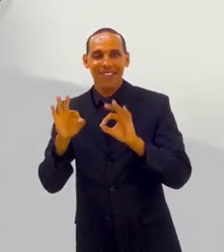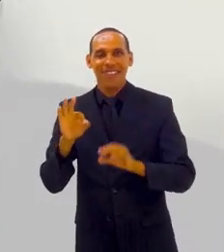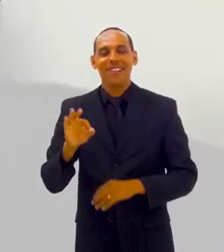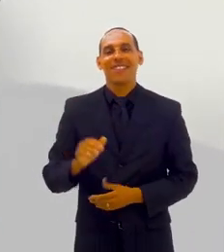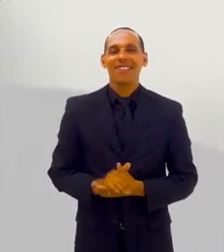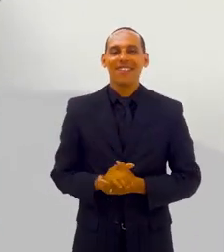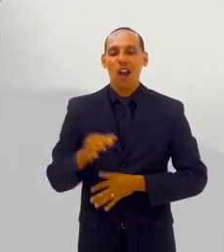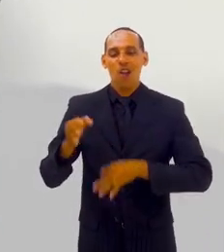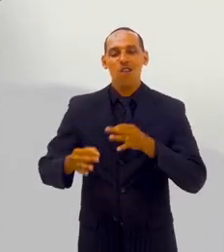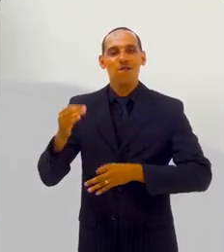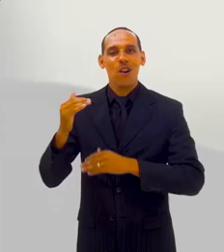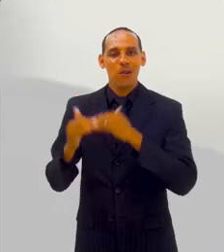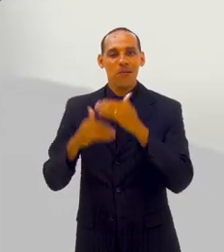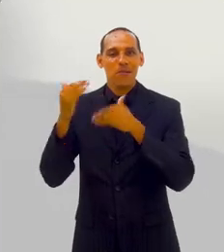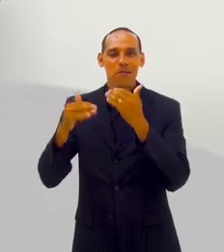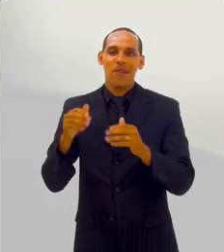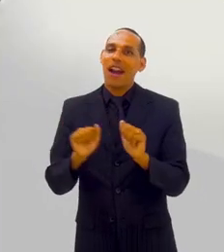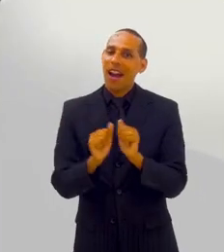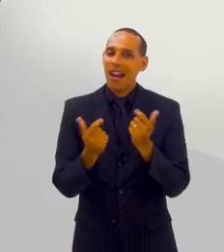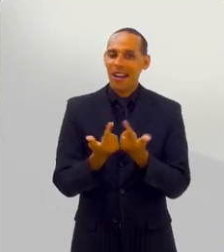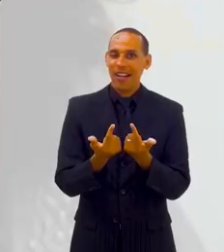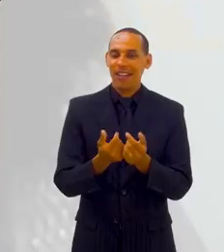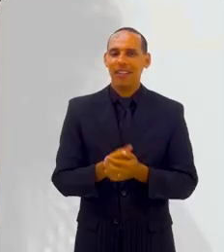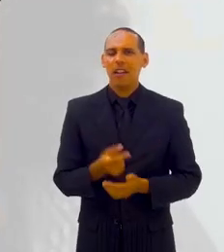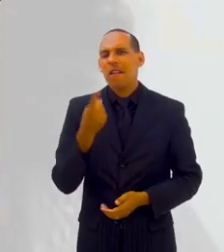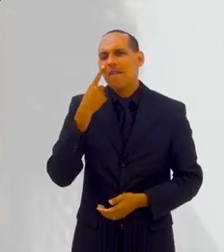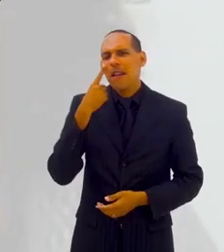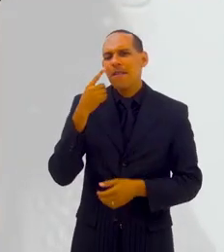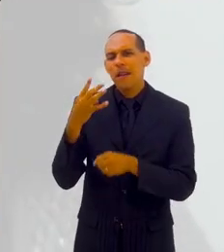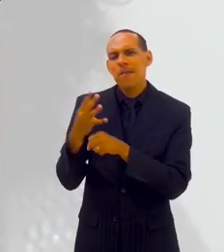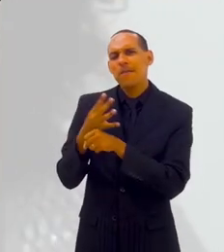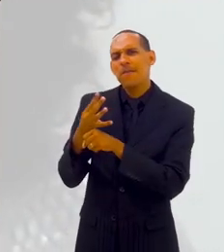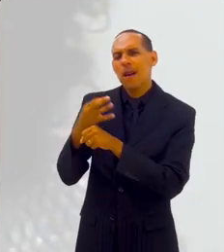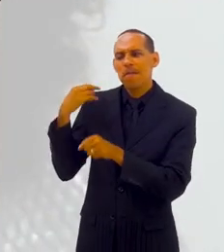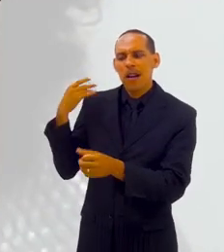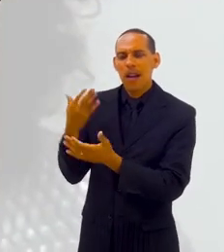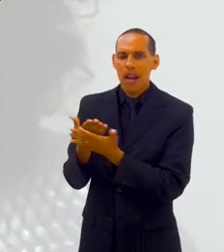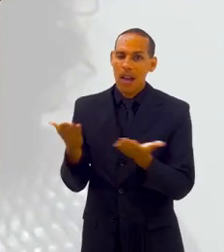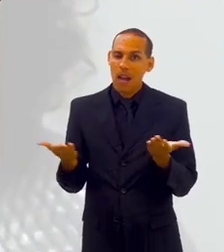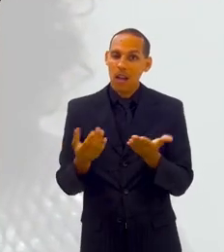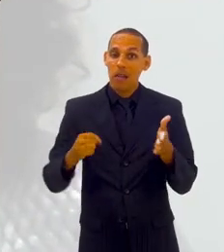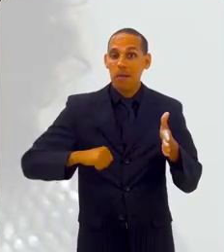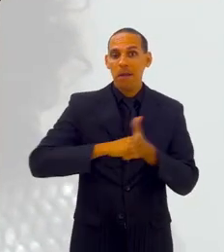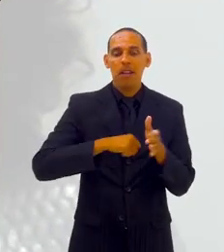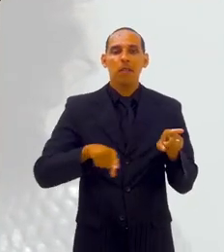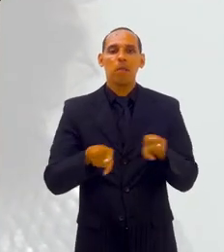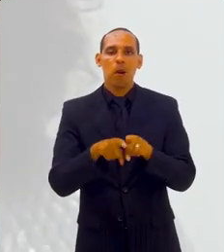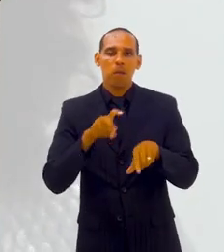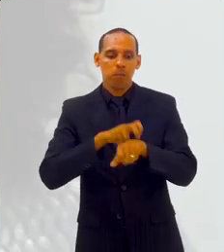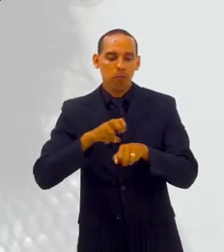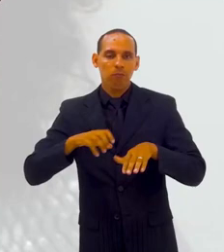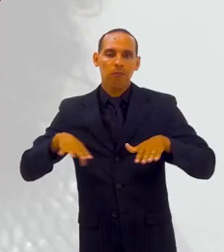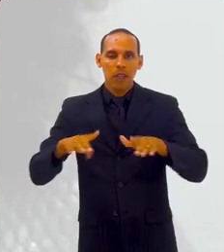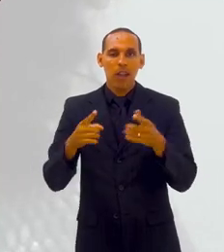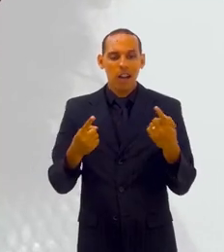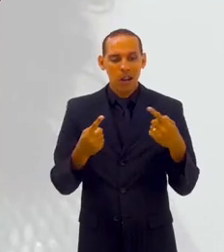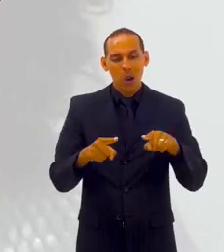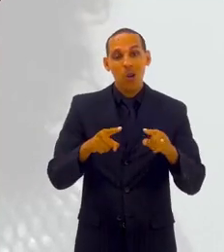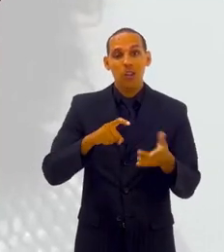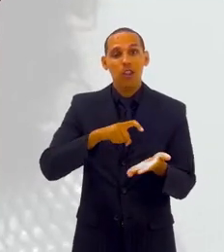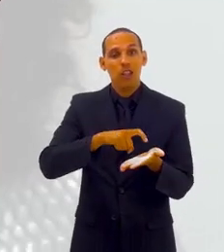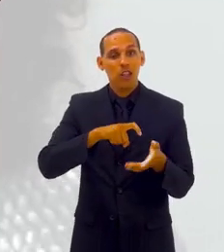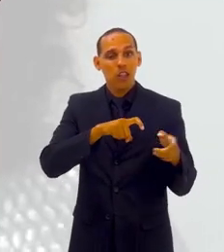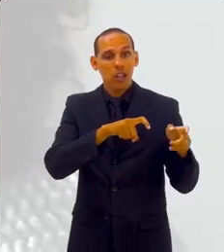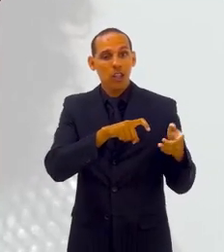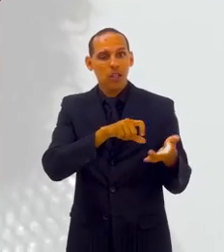Fórum de desenvolvimento da alerj e observando os últimos quatro anos né E principalmente o impacto da pandemia no setor